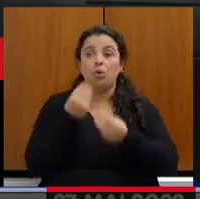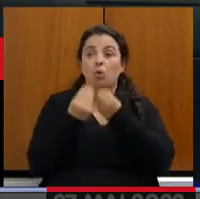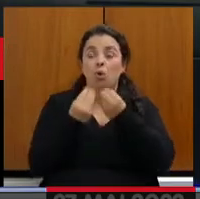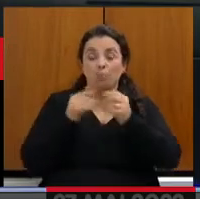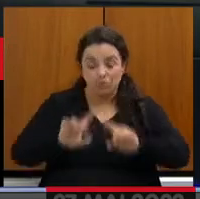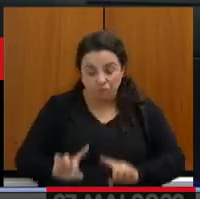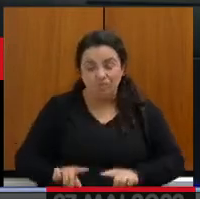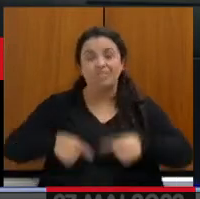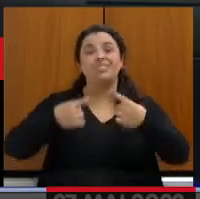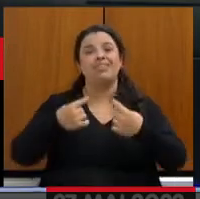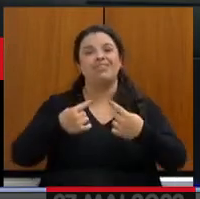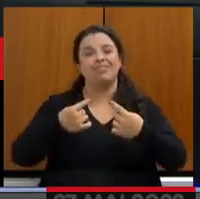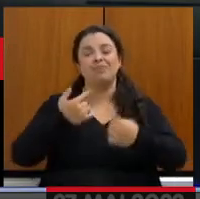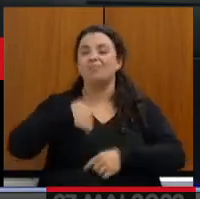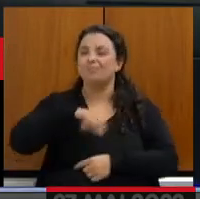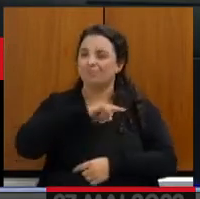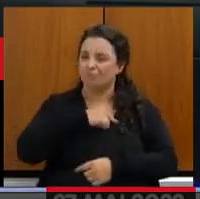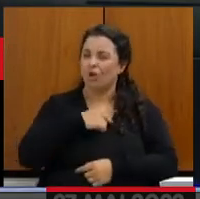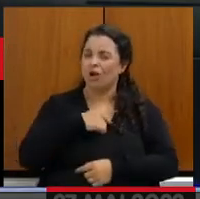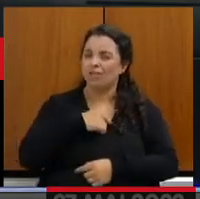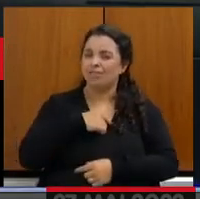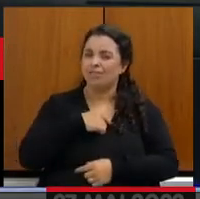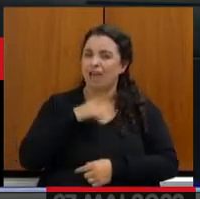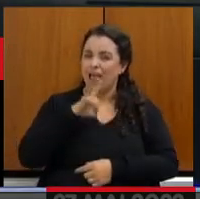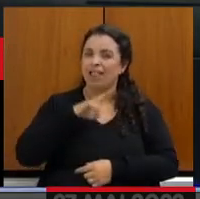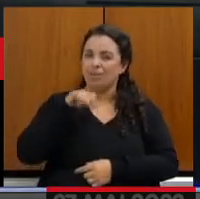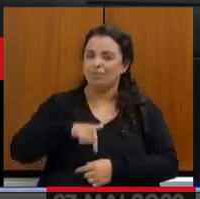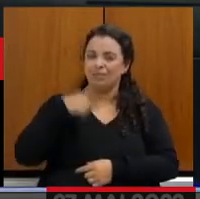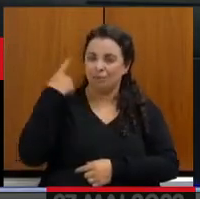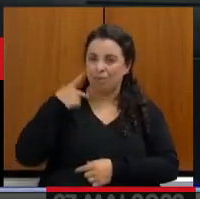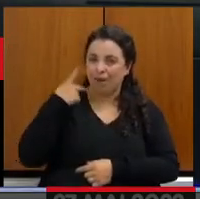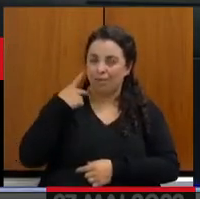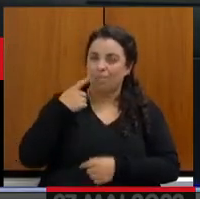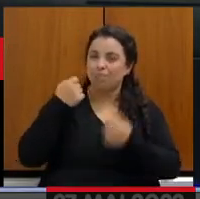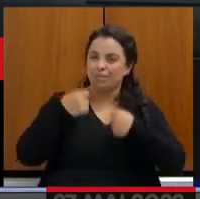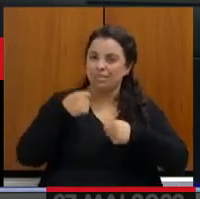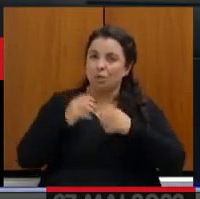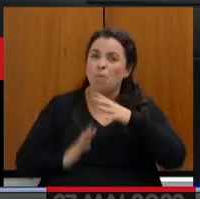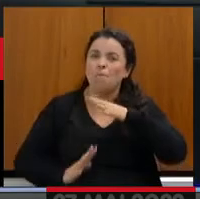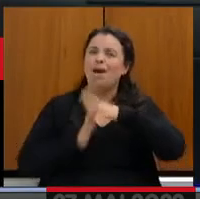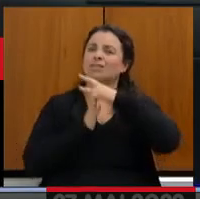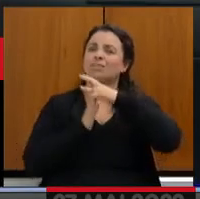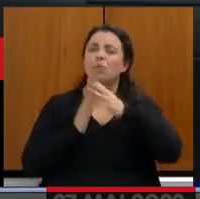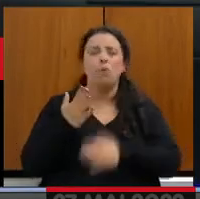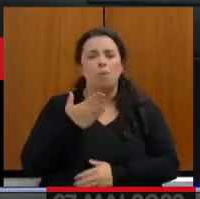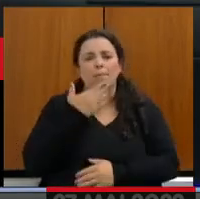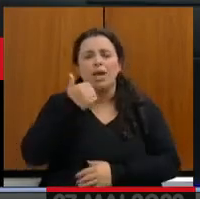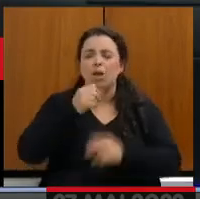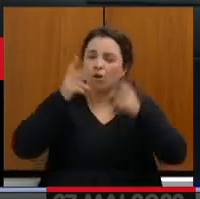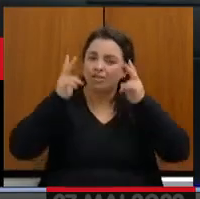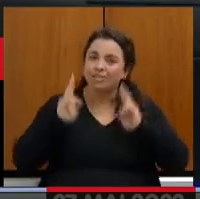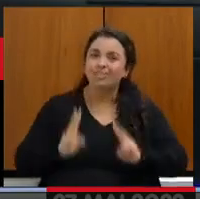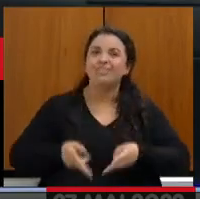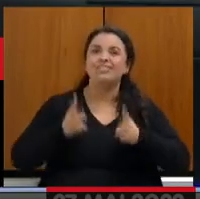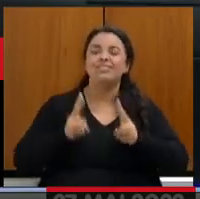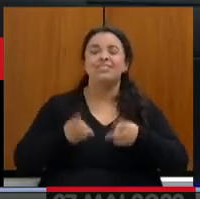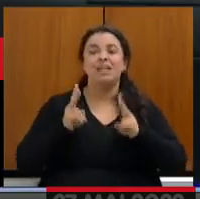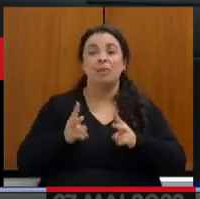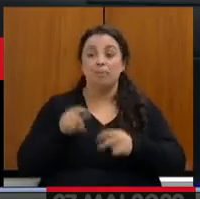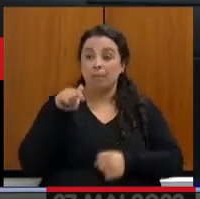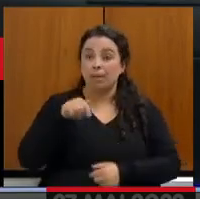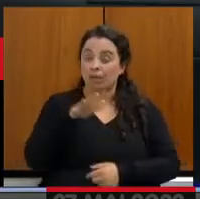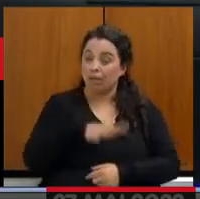porque nós que estamos aqui temos que fazer um máximo o melhor sempre para que esse